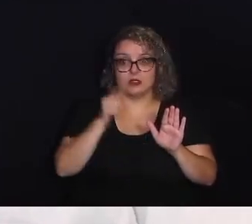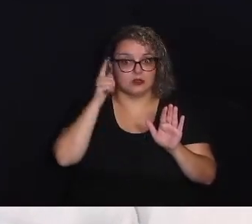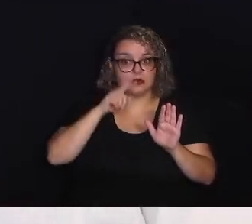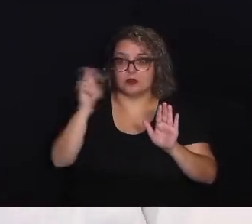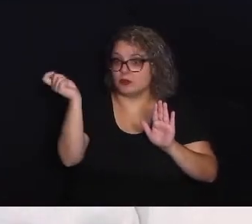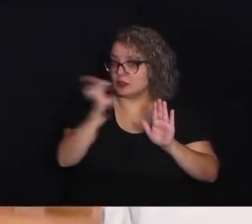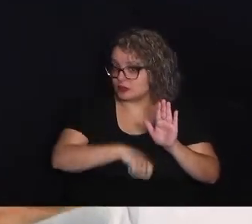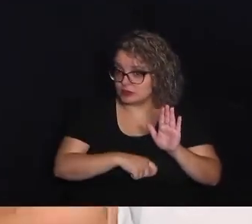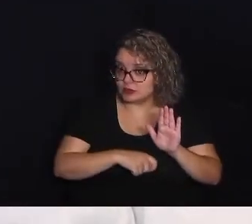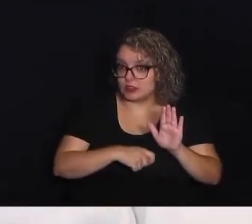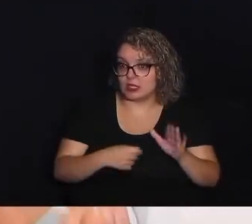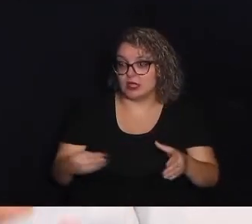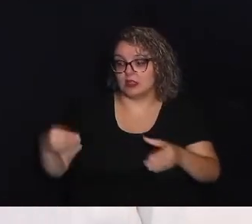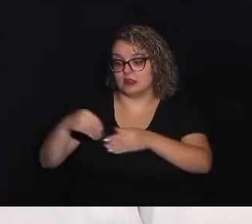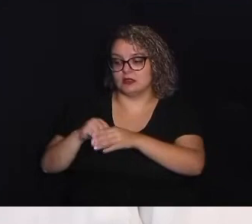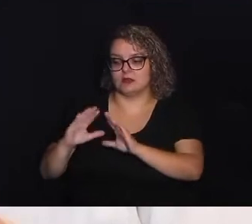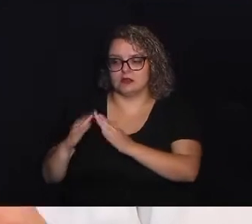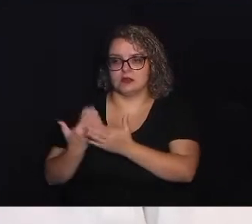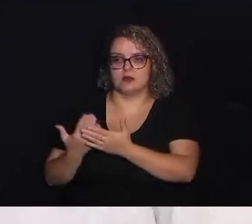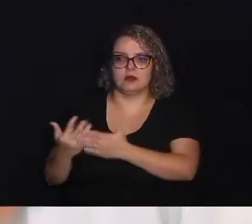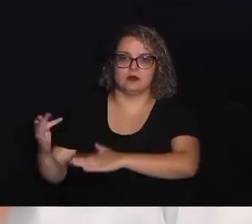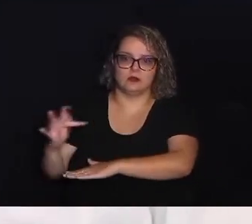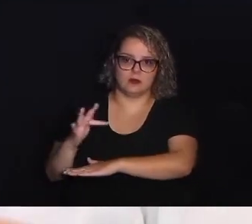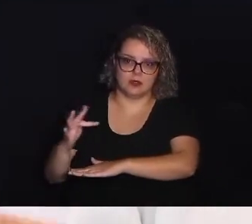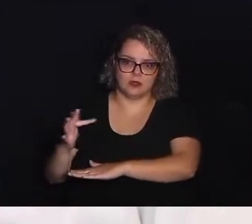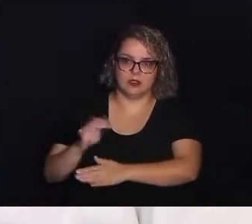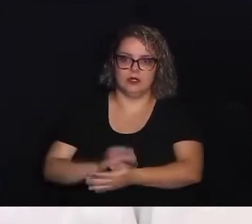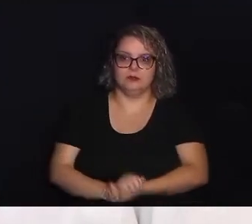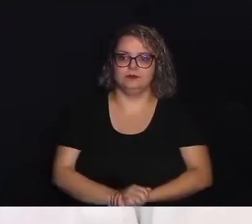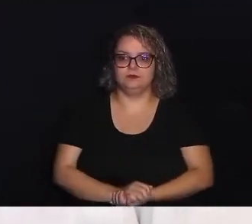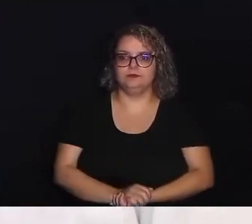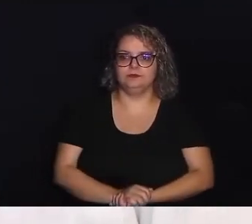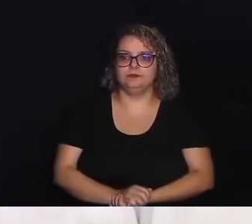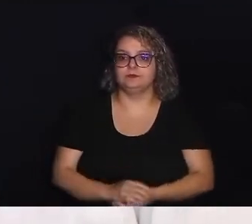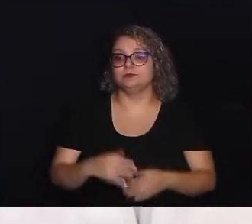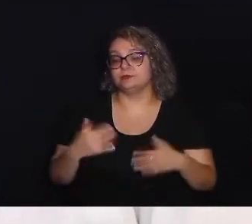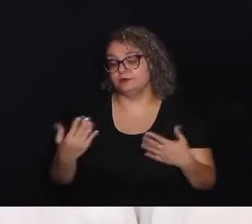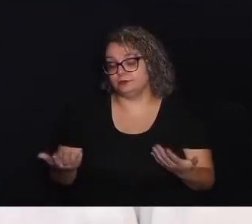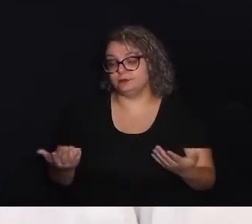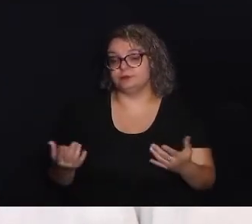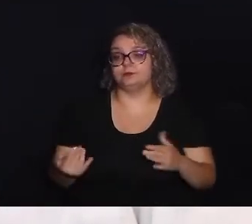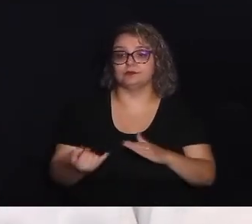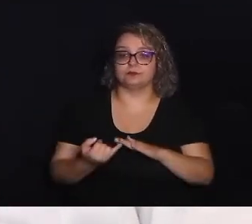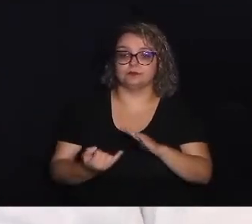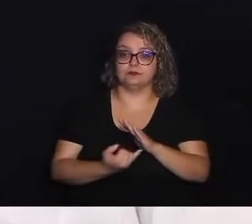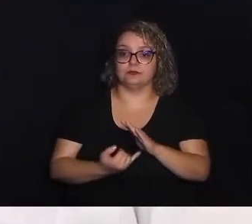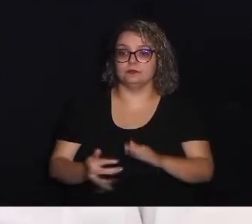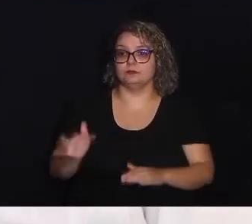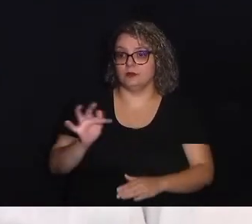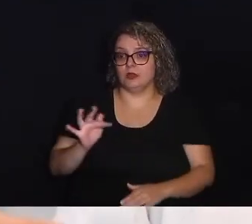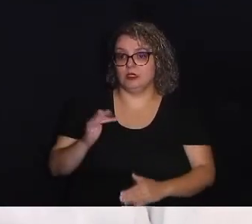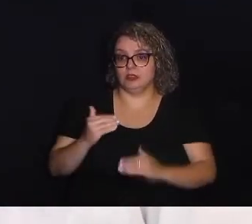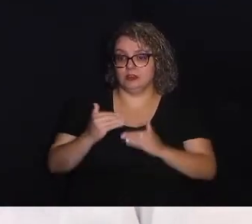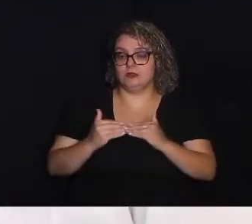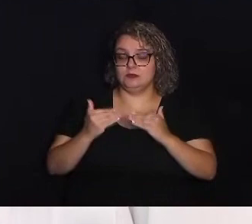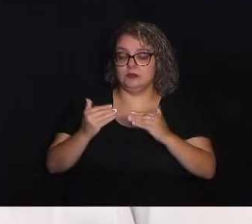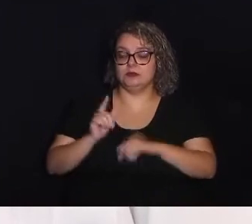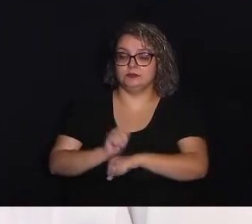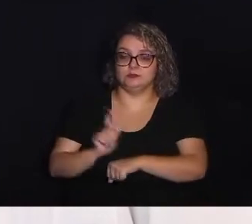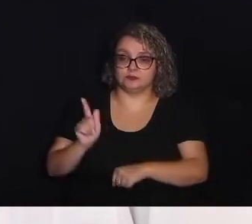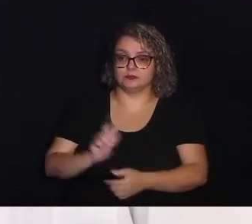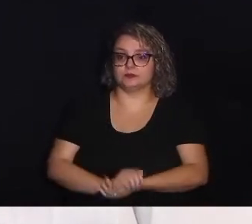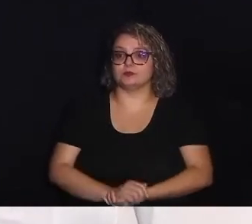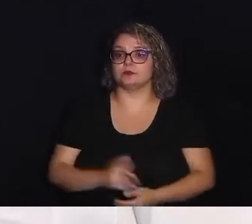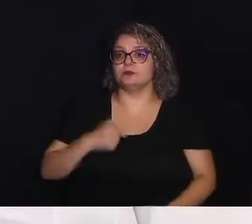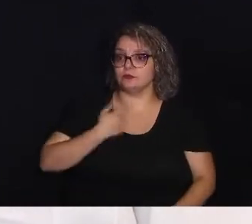ser executada dentro do espaço formal da escola e mesmo nas instituições de ensino